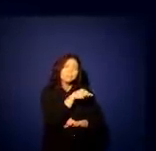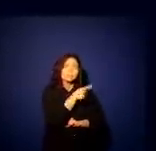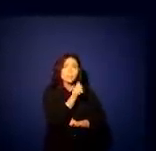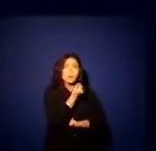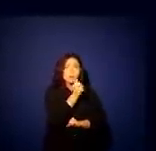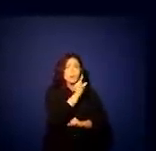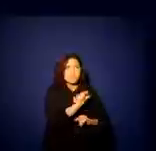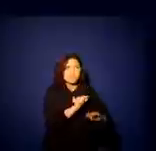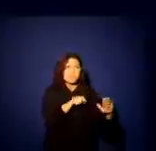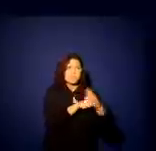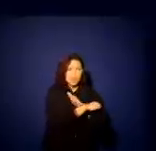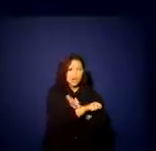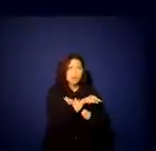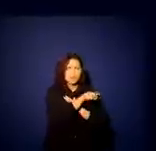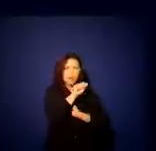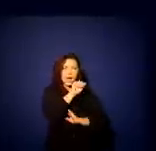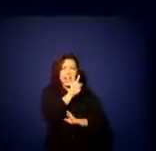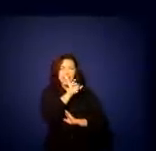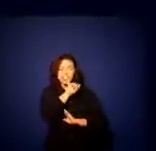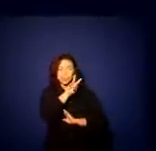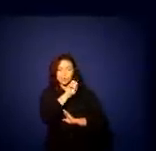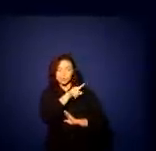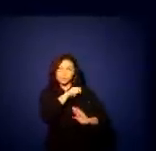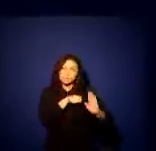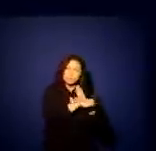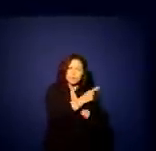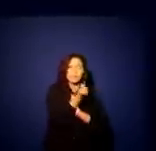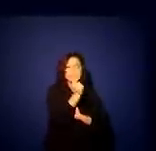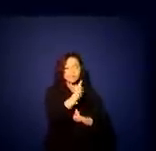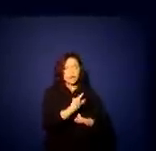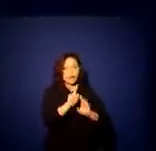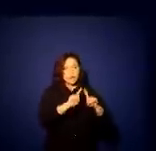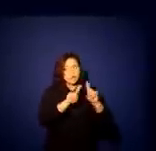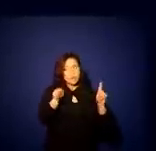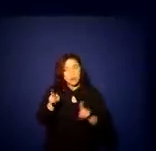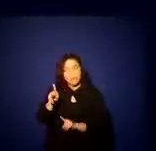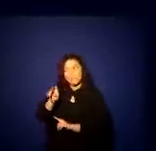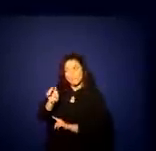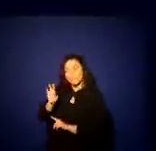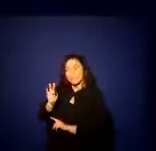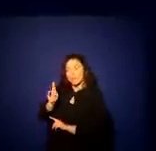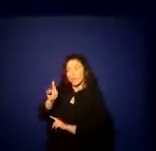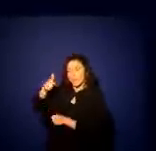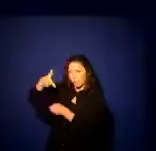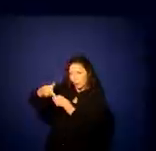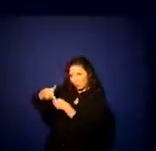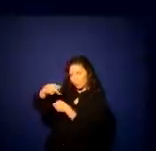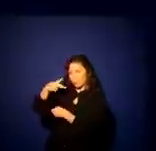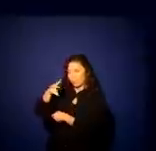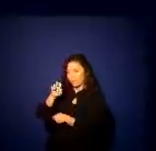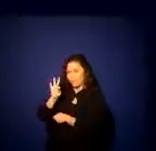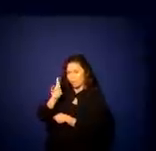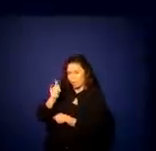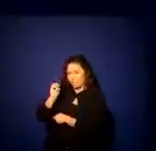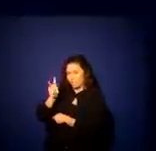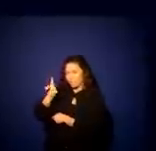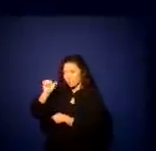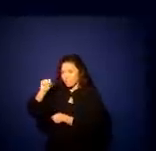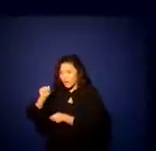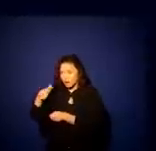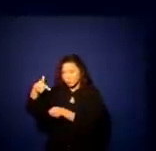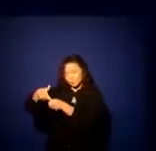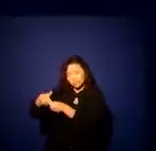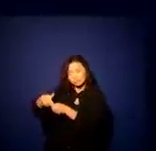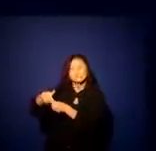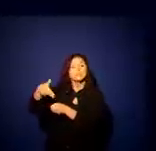por mais que o artigo esteja barato é underroom não Tecnicamente está leve restar aguardando ainda mais